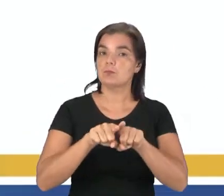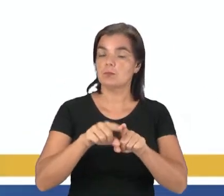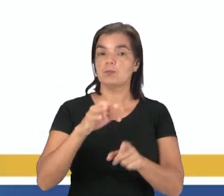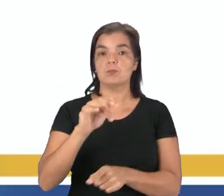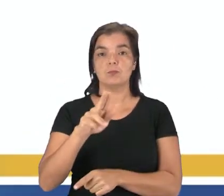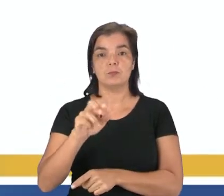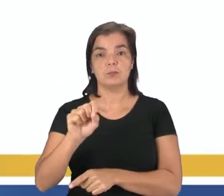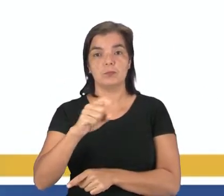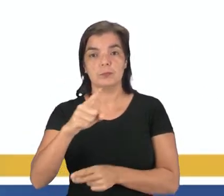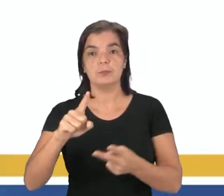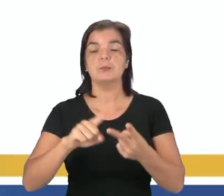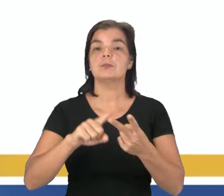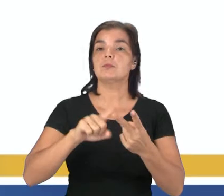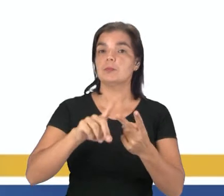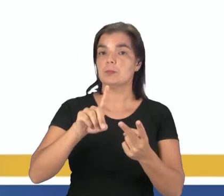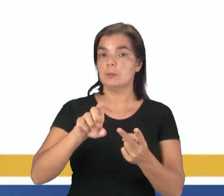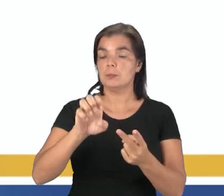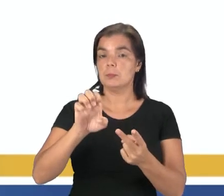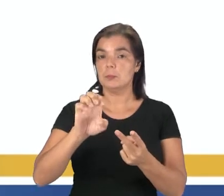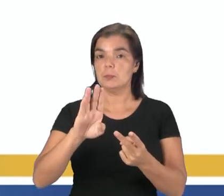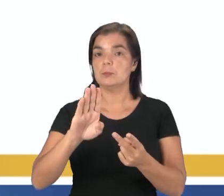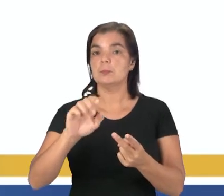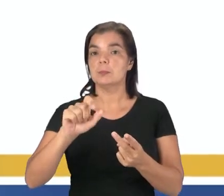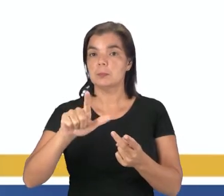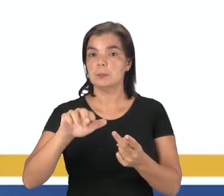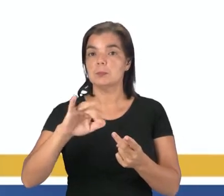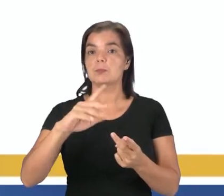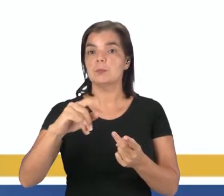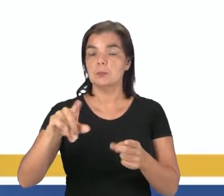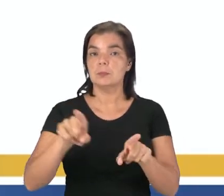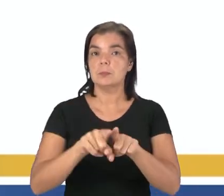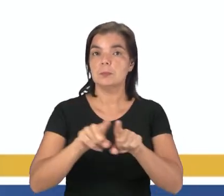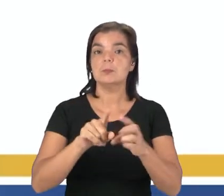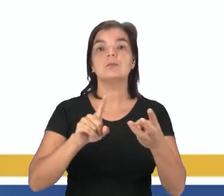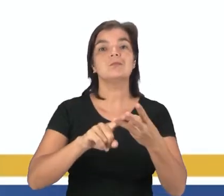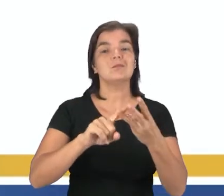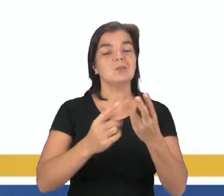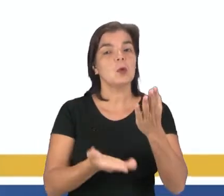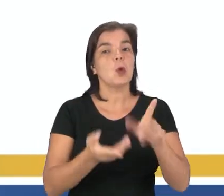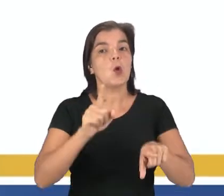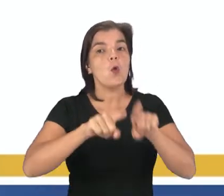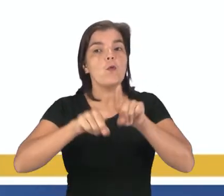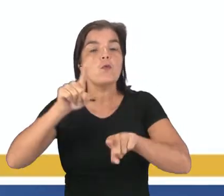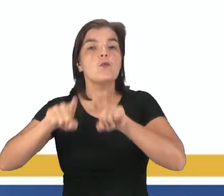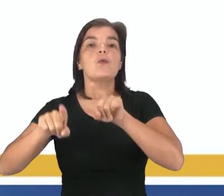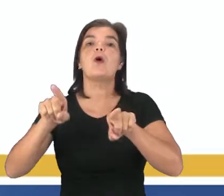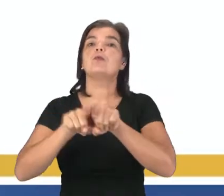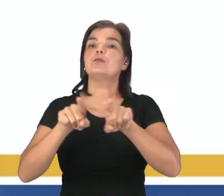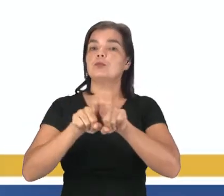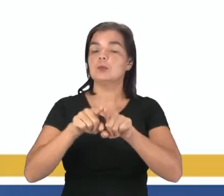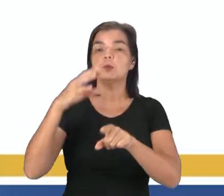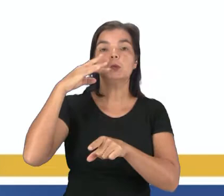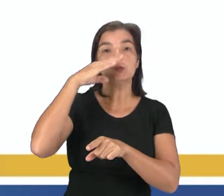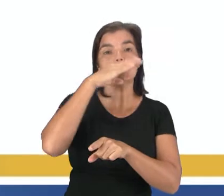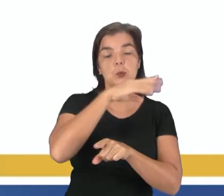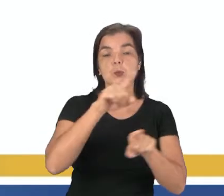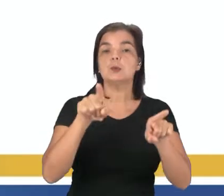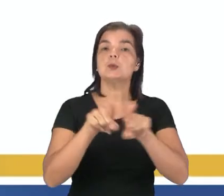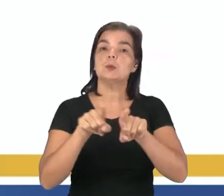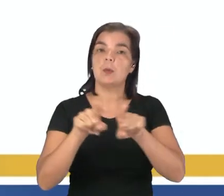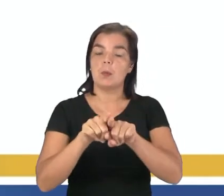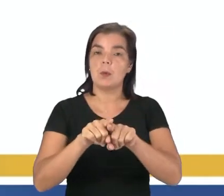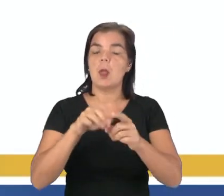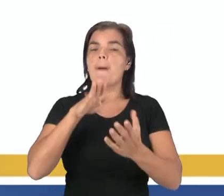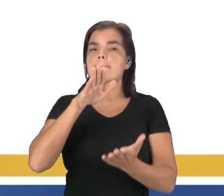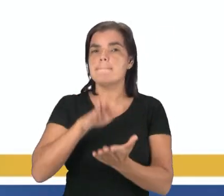de ebulição bem determinado, vão ter uma certa densidade e vão variar também em relação à temperatura e em relação